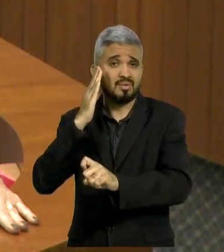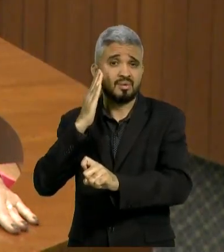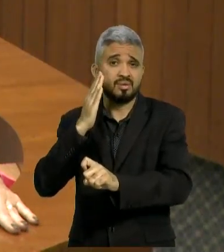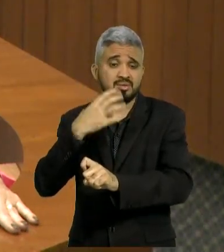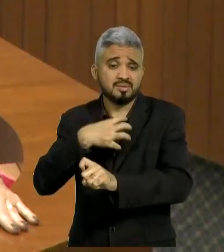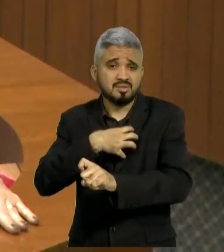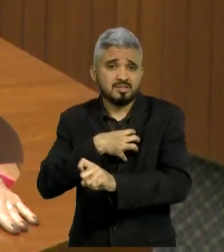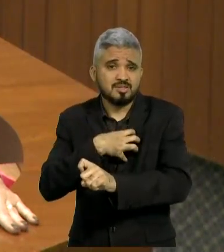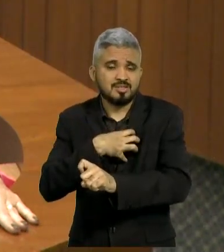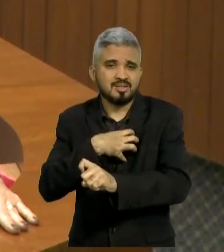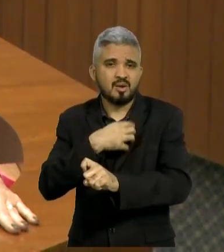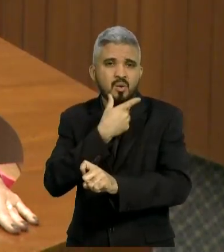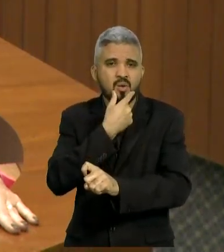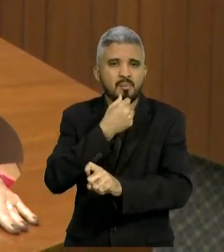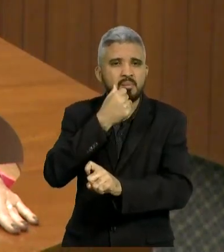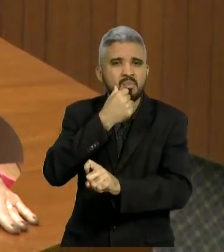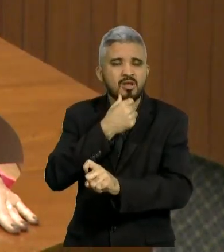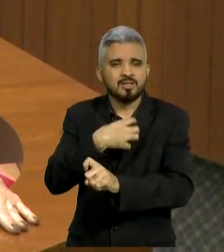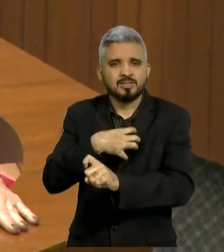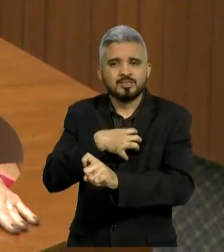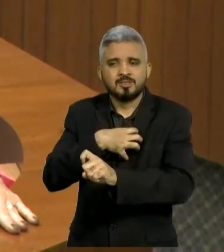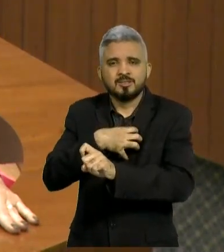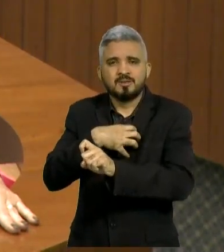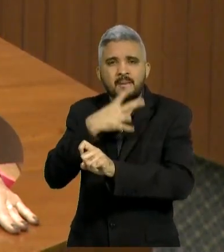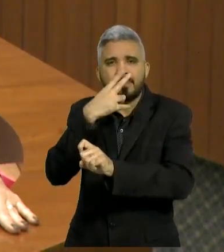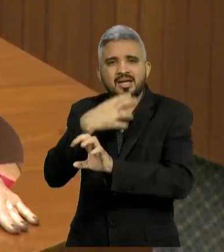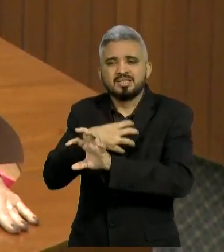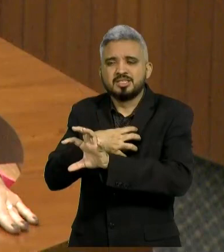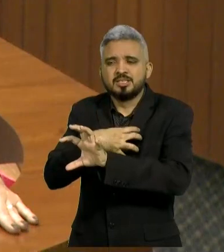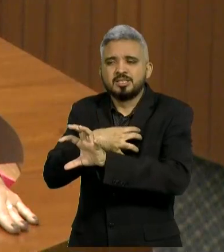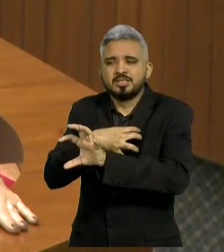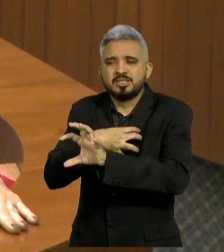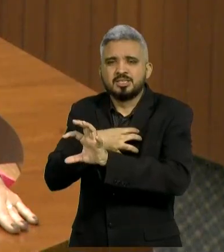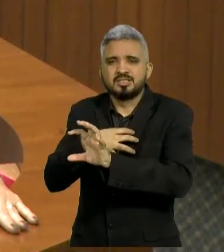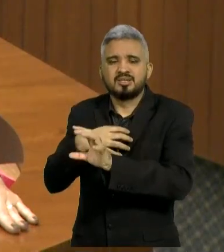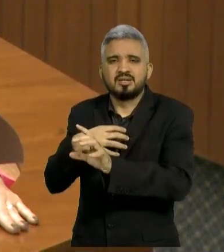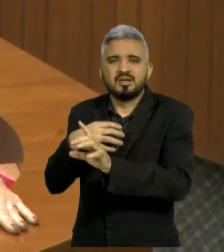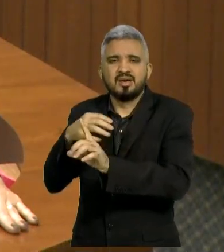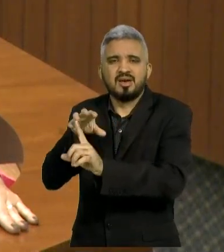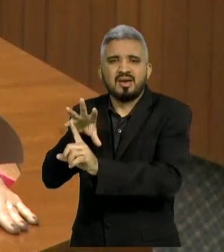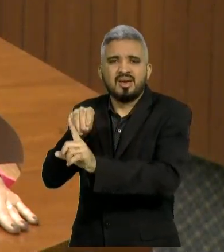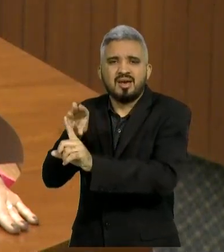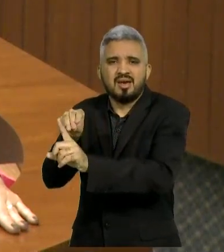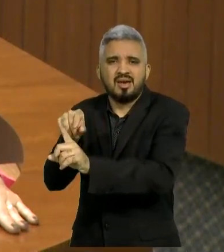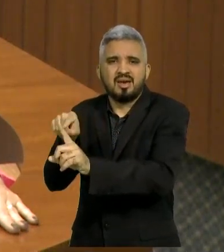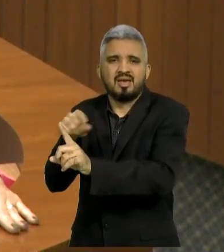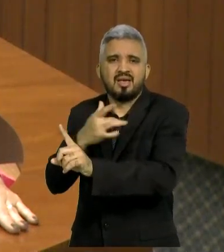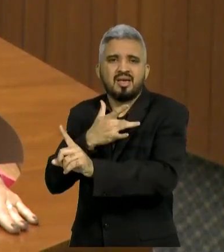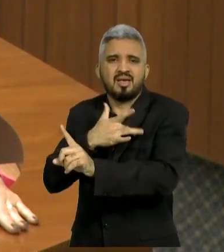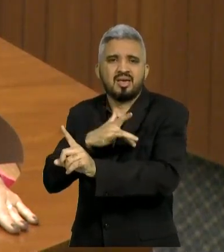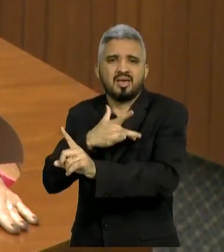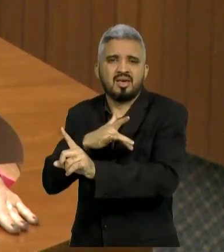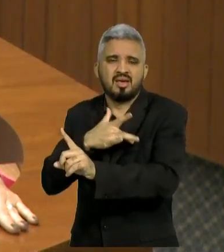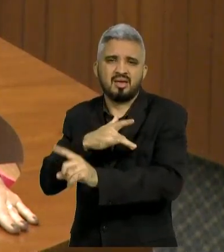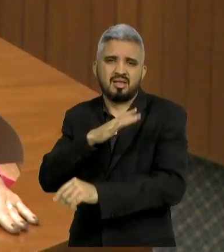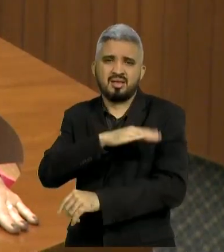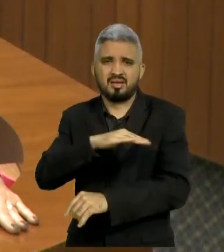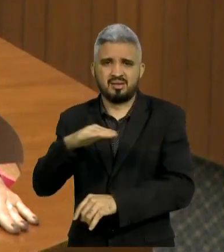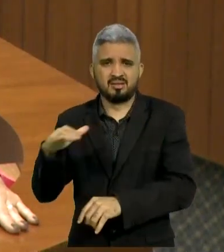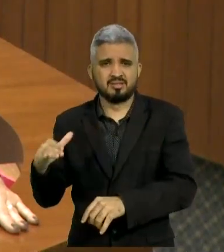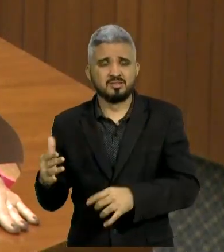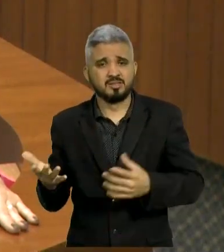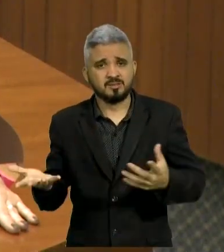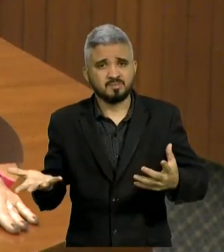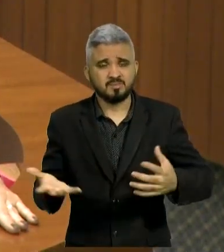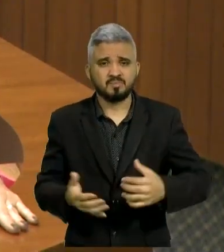emocionalmente estes homens, estas mulheres que estão atuando nessa rede de proteção. Então, fica